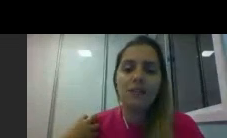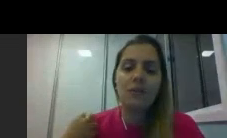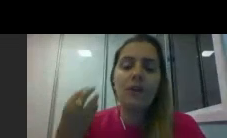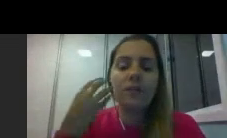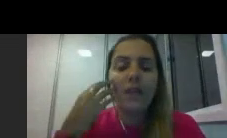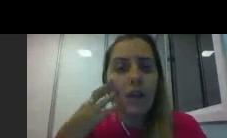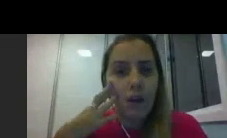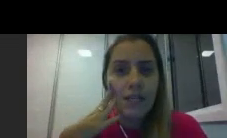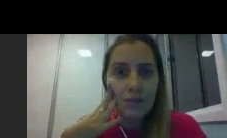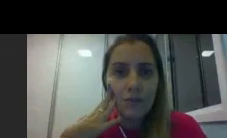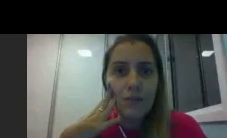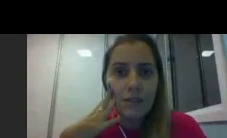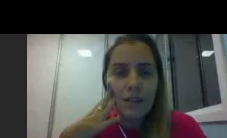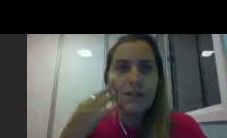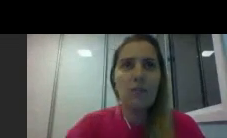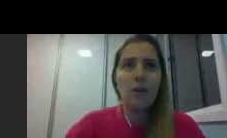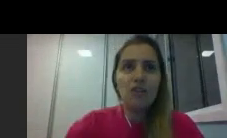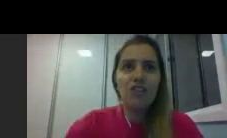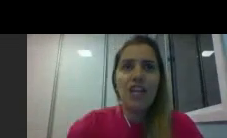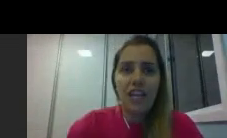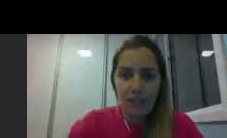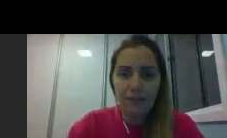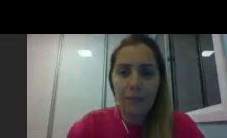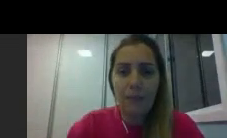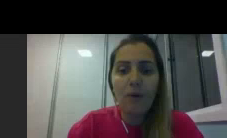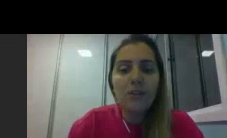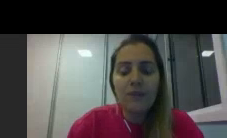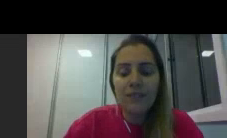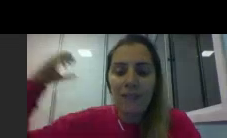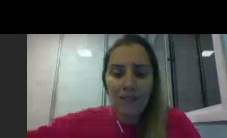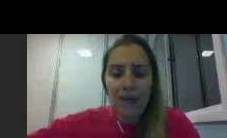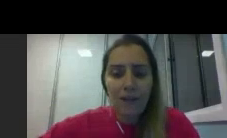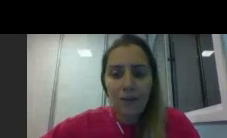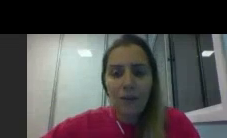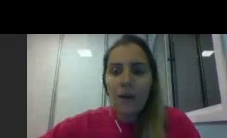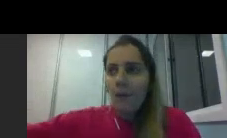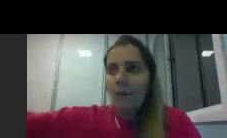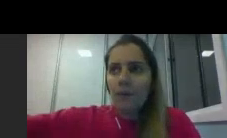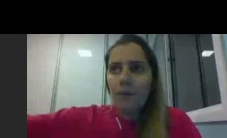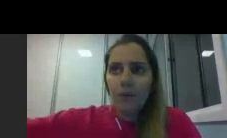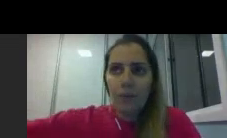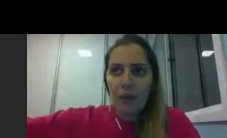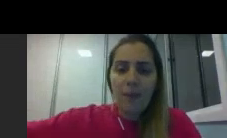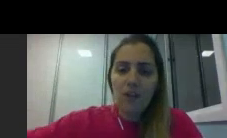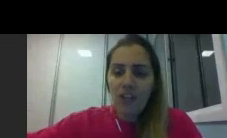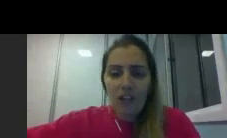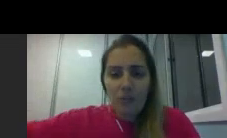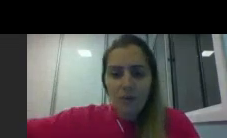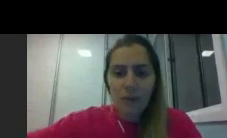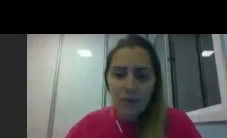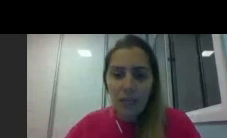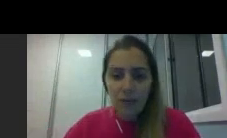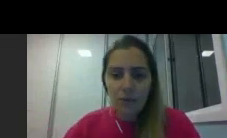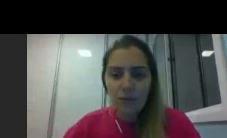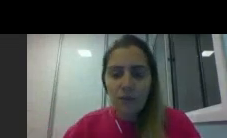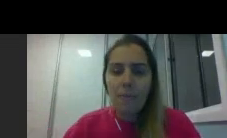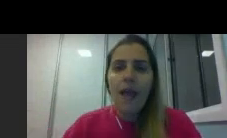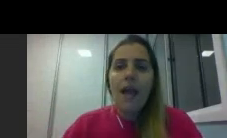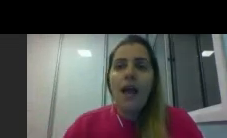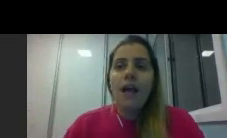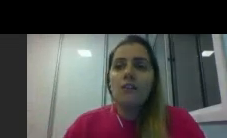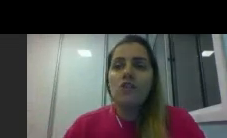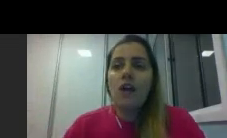genótipo faz com que eu tenha olhos azuis. Isso está no meu gene, tá bom? Isso vai ser passado para a minha progênie, para os meus